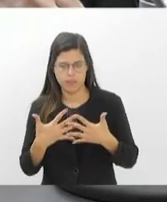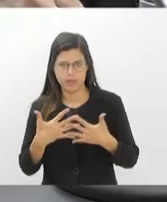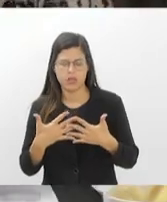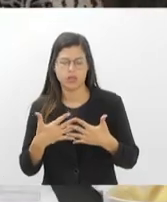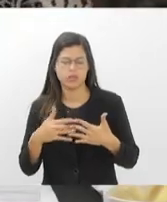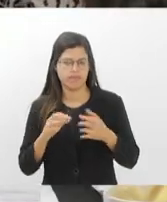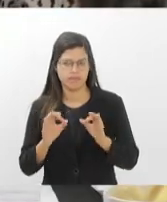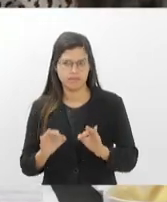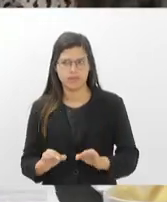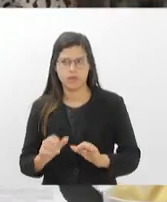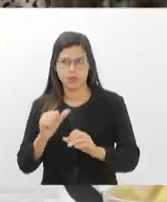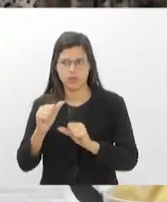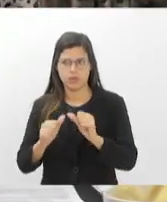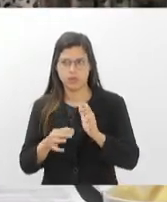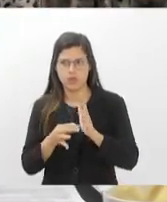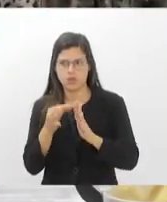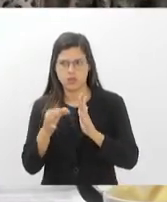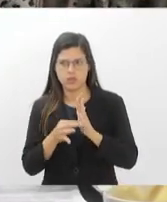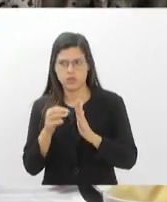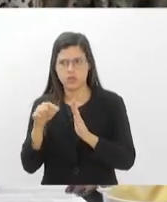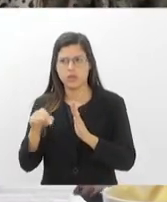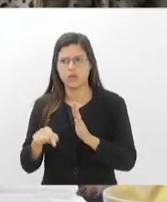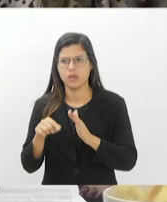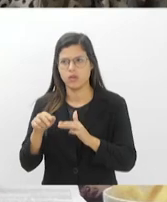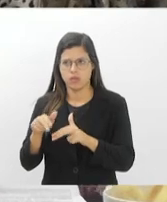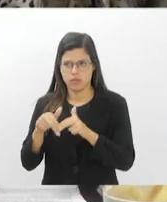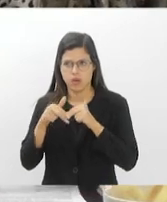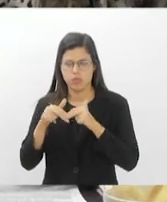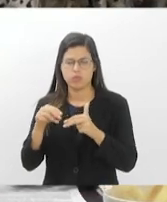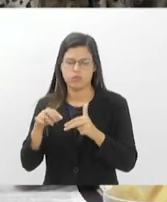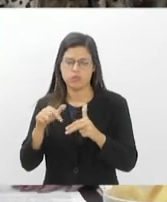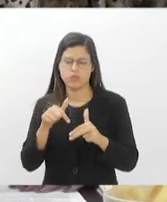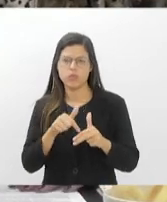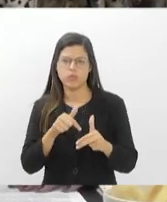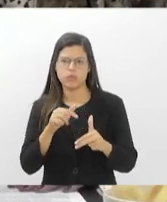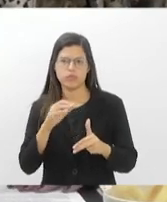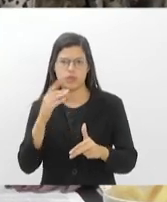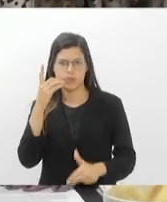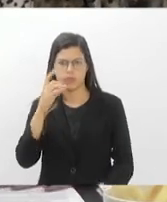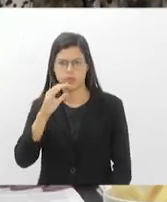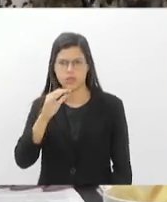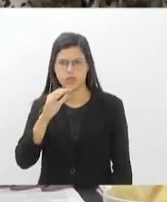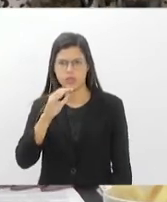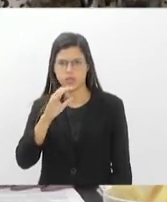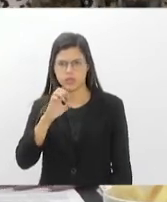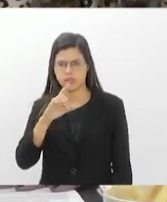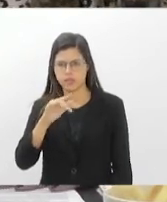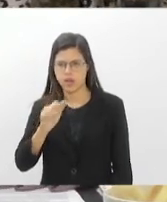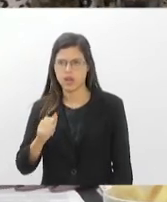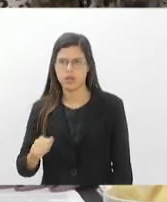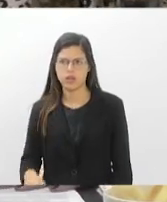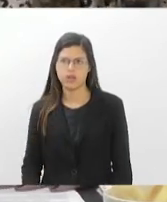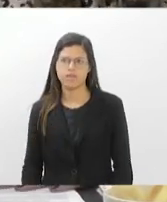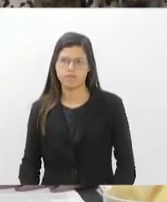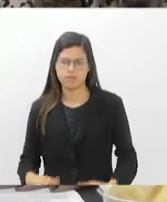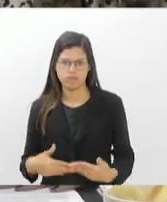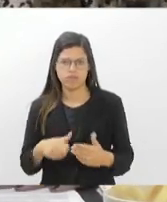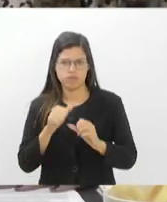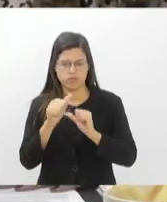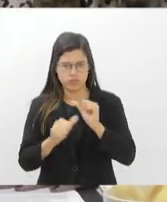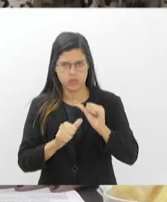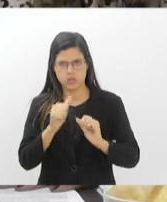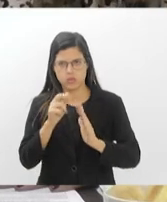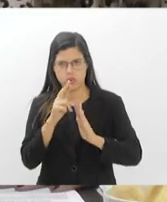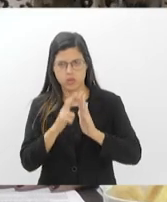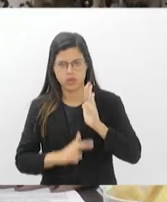alterado o parecer do relator. Pelas razões apontadas pelo deputado Acélia. Pelas razões apontadas, alterado o parecer do relator para prejudicabilidade